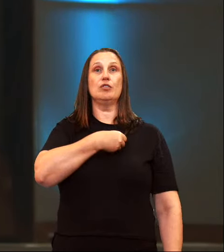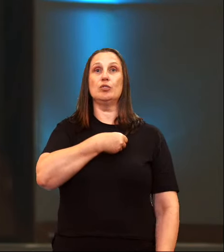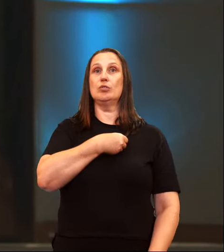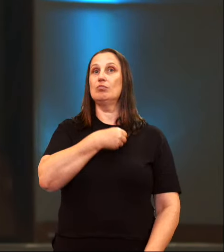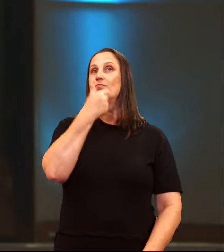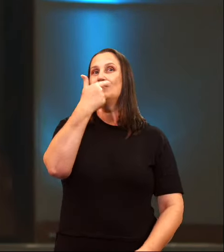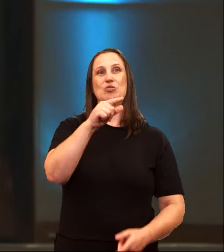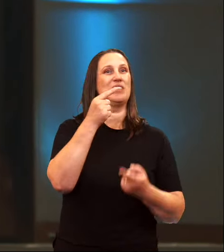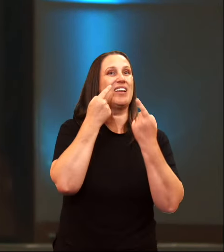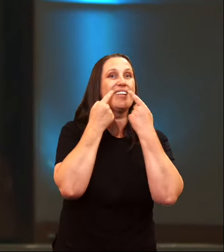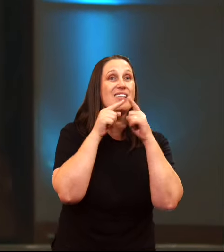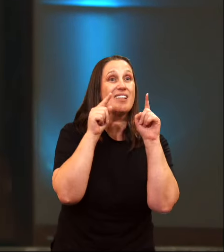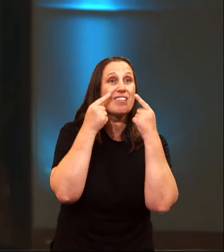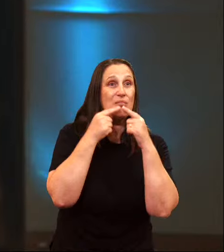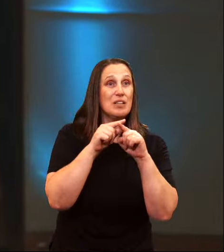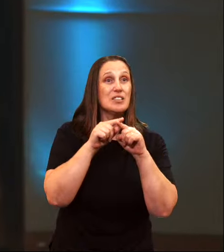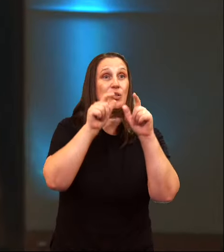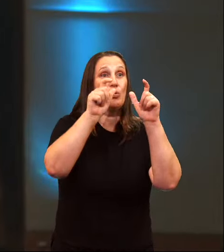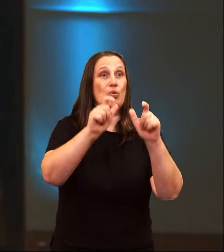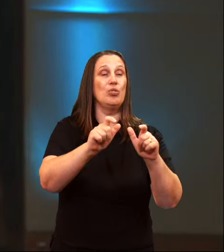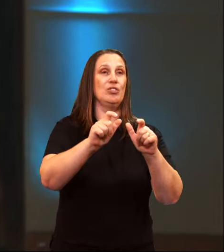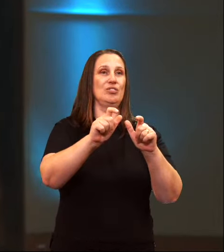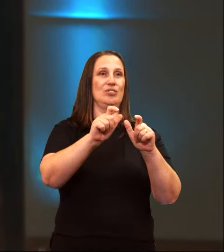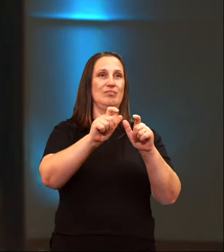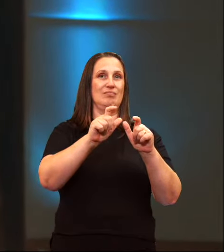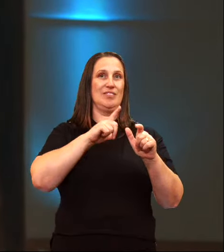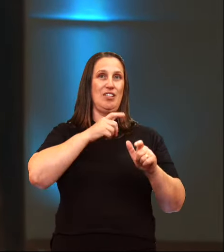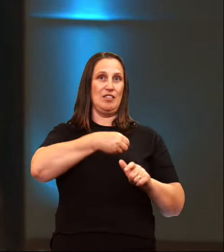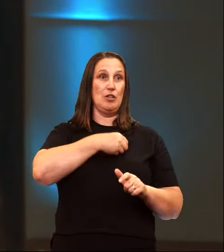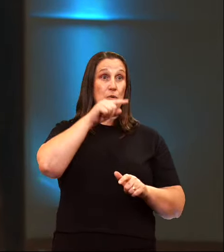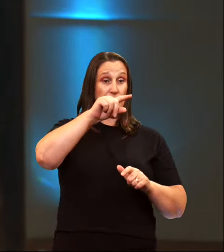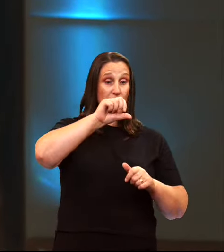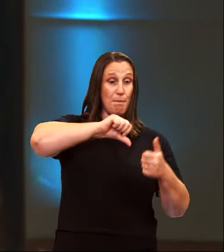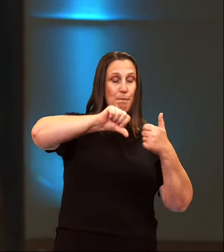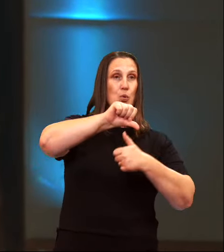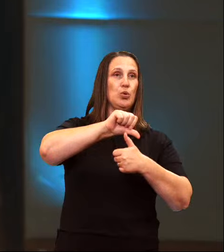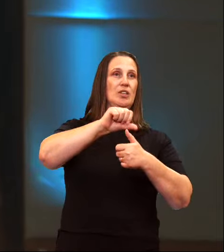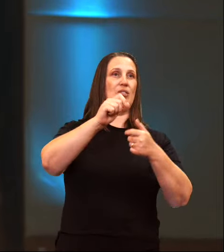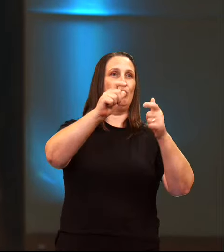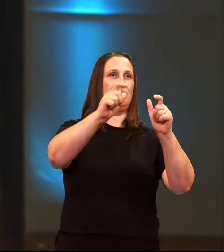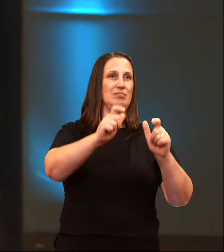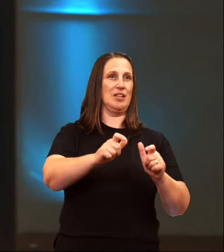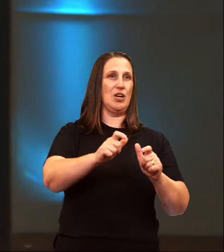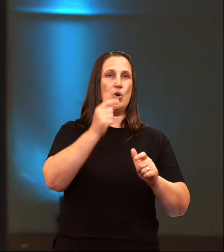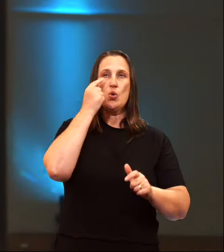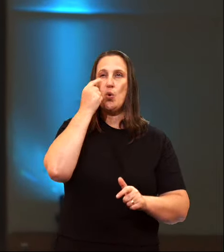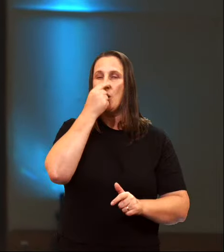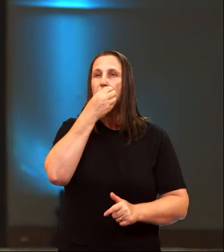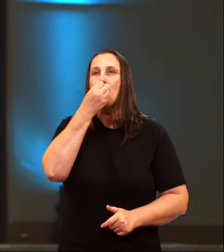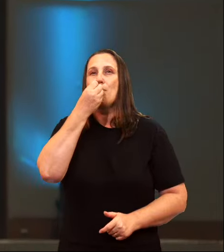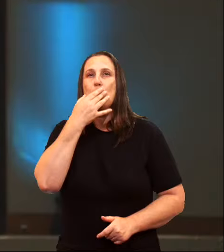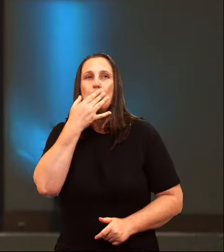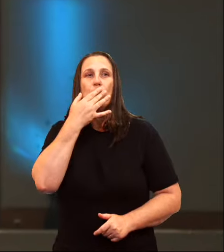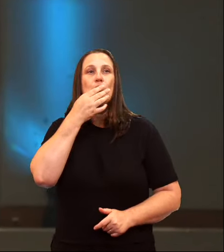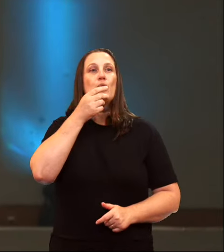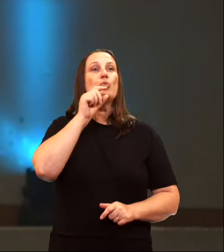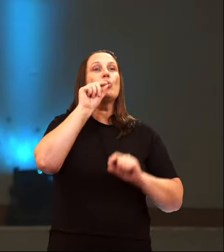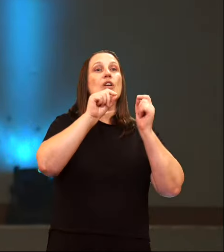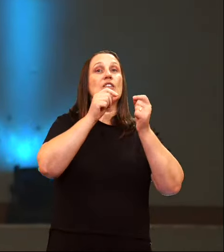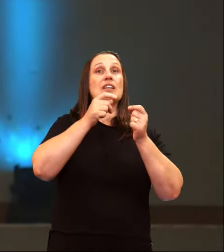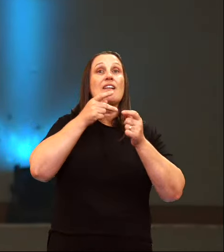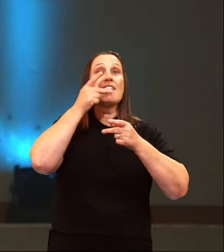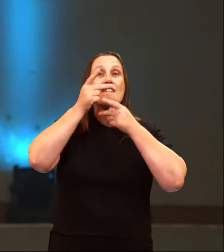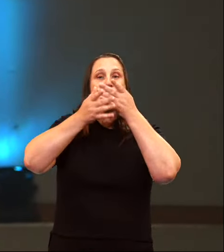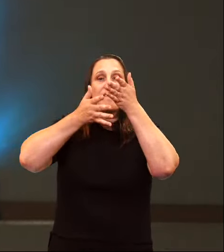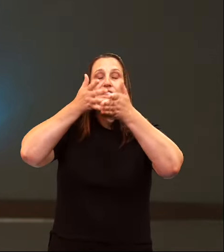reclamação. Porque você muda ambientes. Seus olhos são bons. O que você fala produz